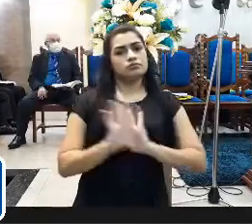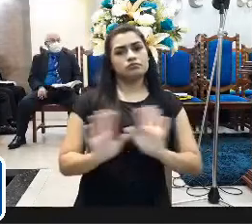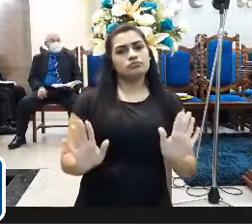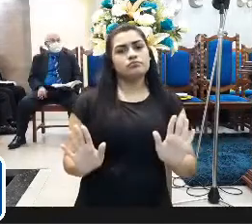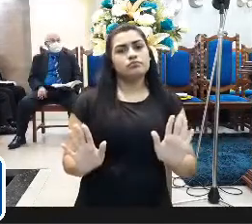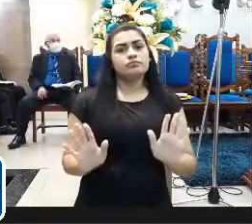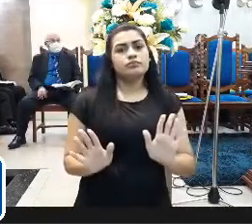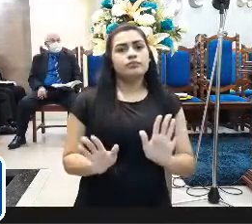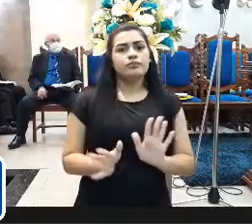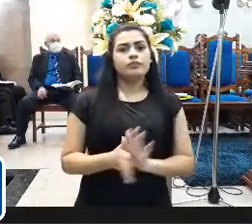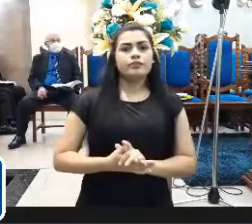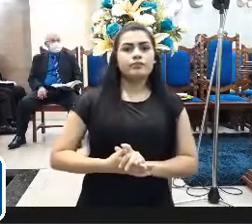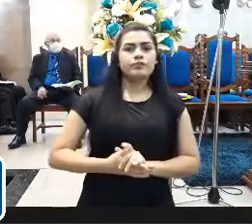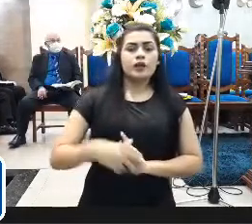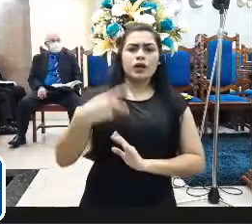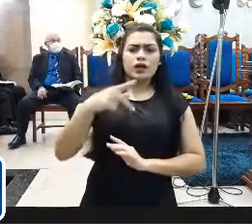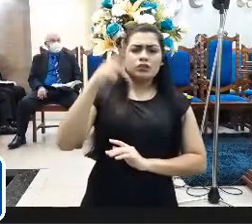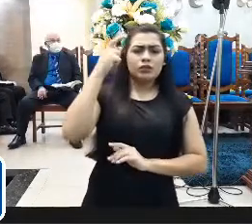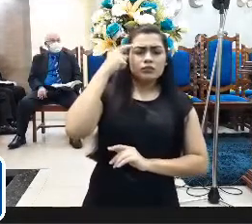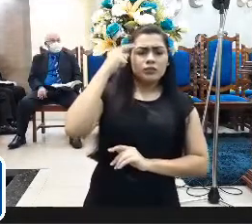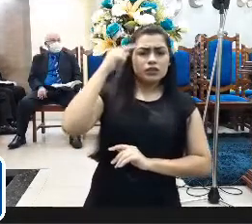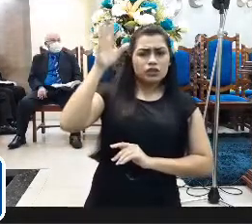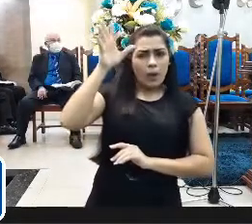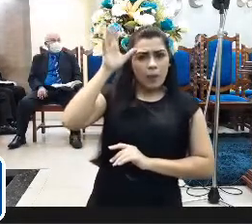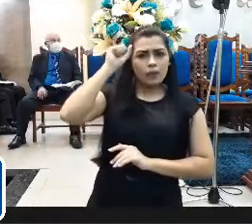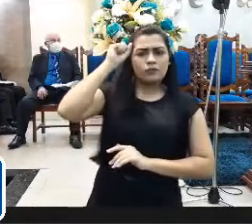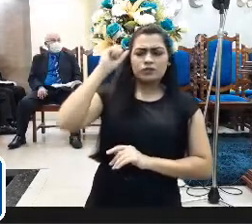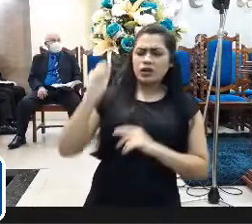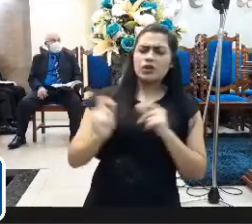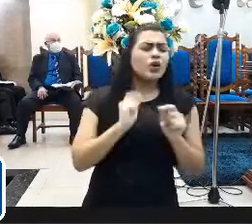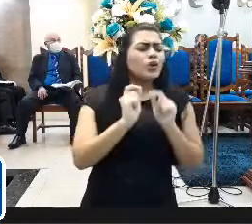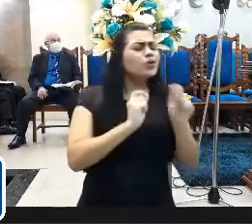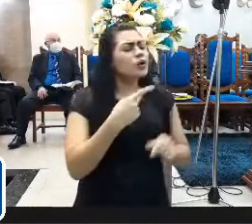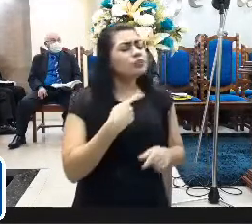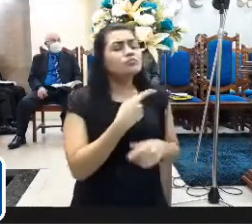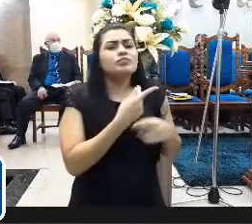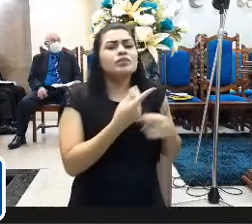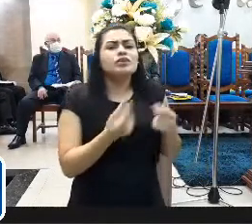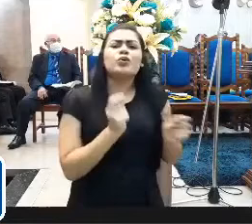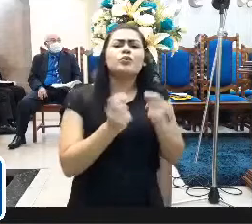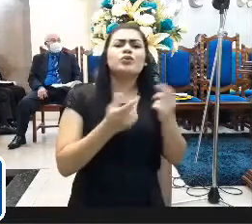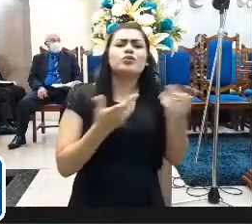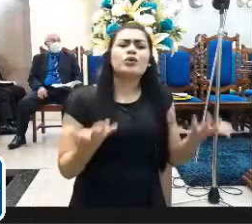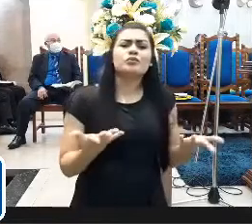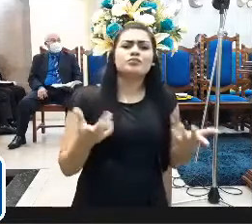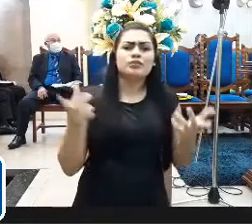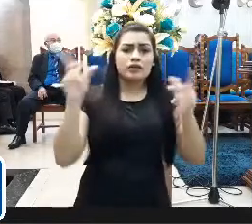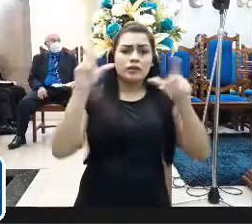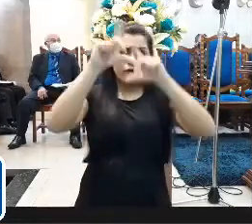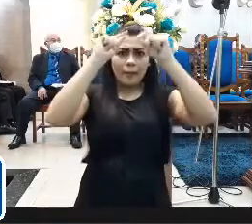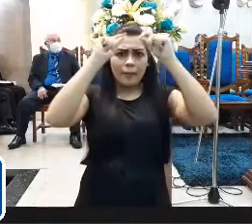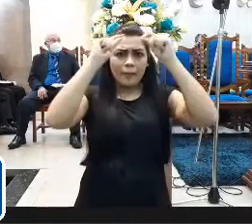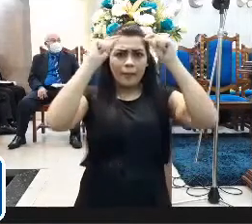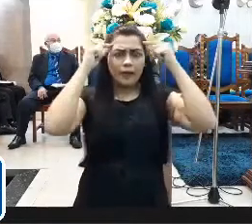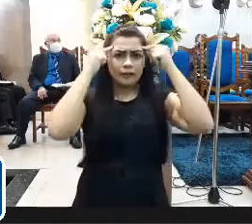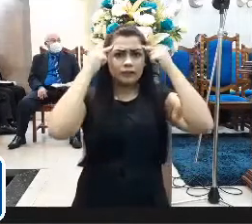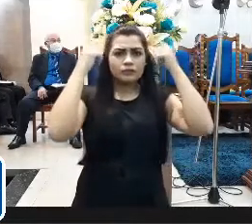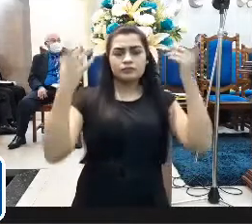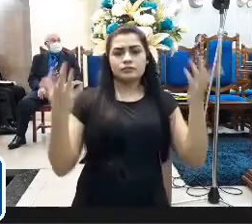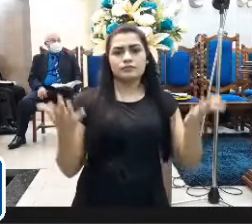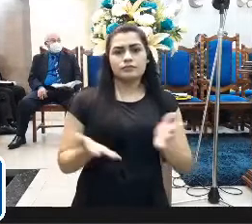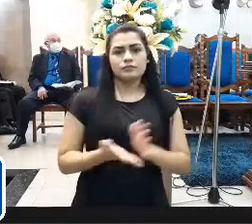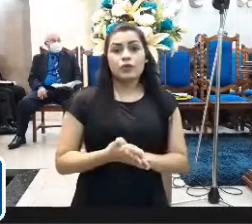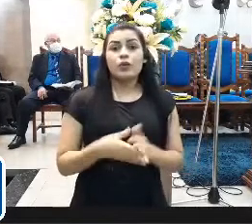Não! Segure a sua mente. E como é que eu vou segurar a minha mente, pastor? Como é que eu vou cingir a minha mente? Amarrando os seus